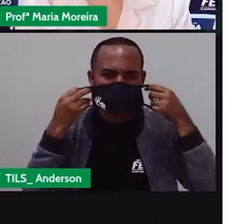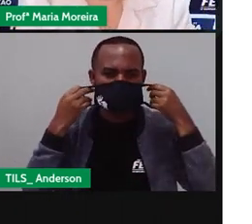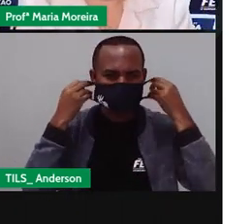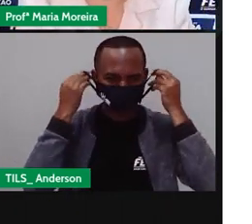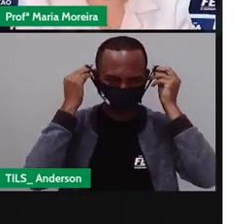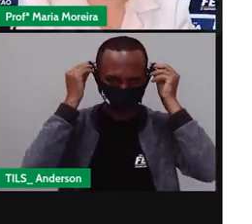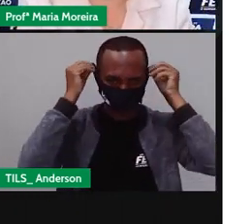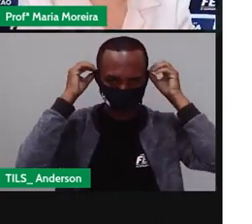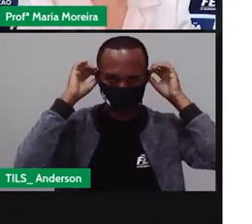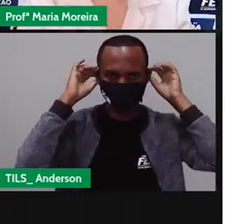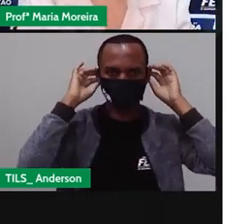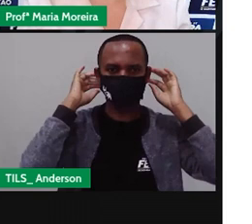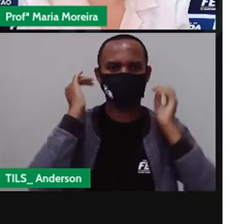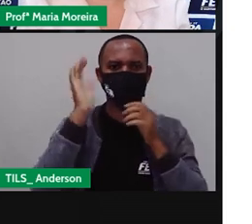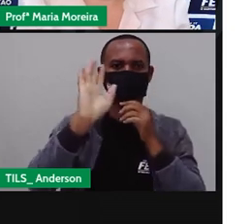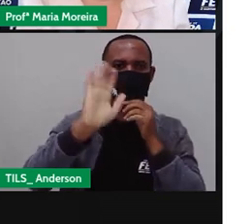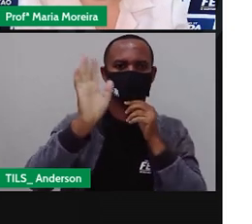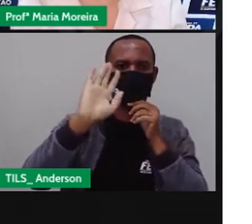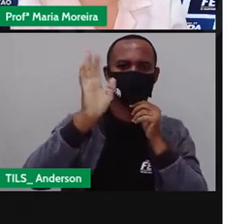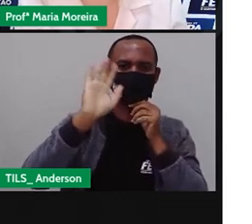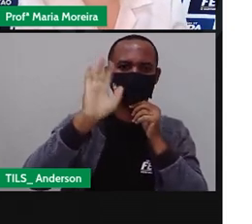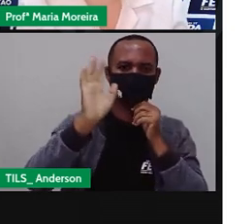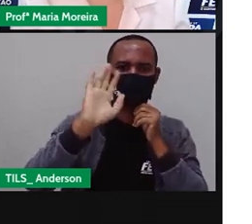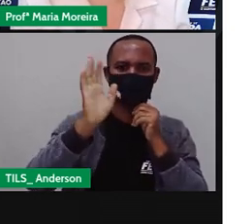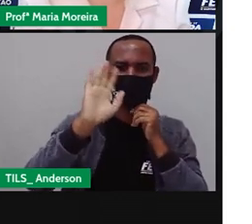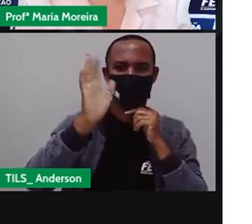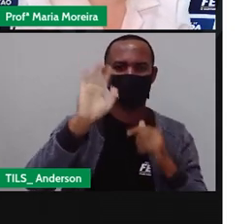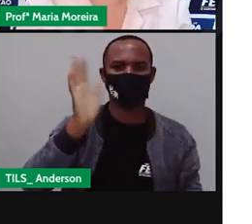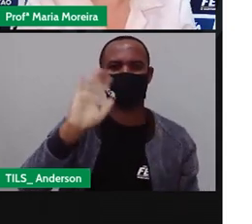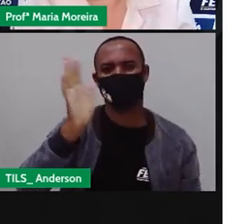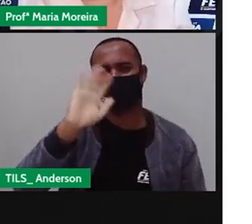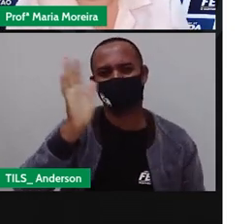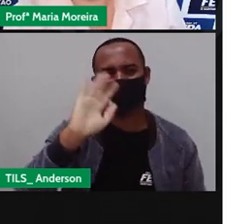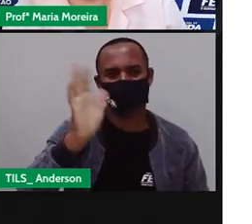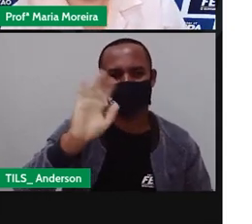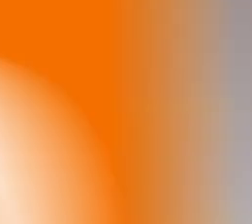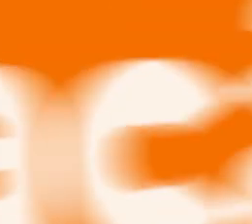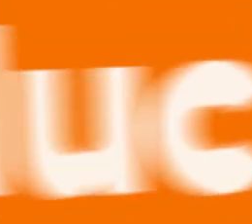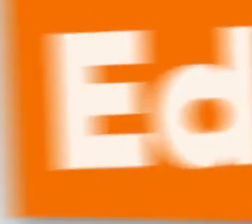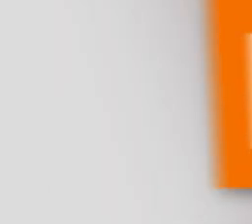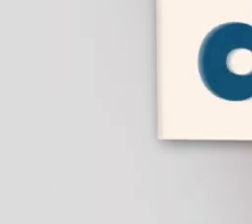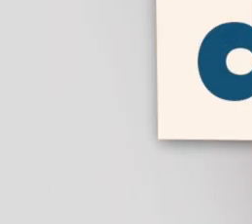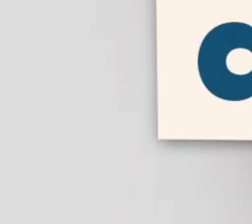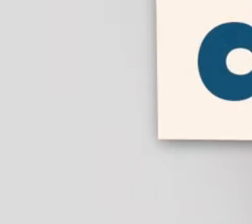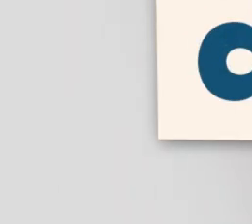beijo aí para vocês, um beijo de Pro Maria, um beijo de Anderson e até a próxima aula!